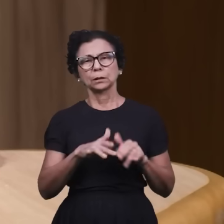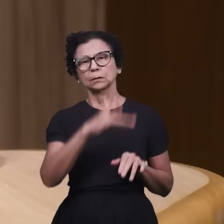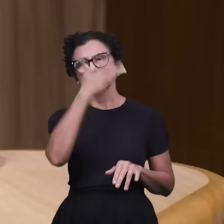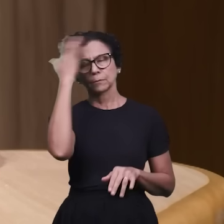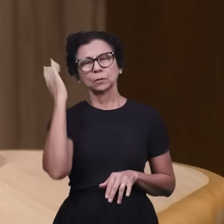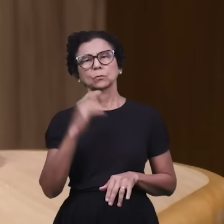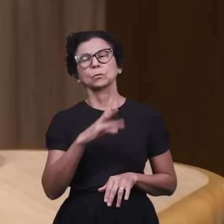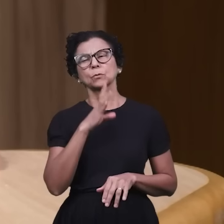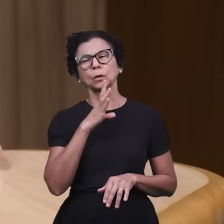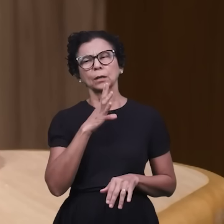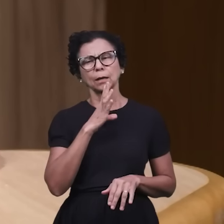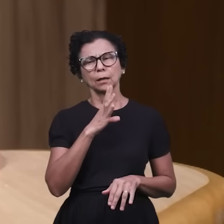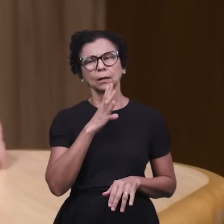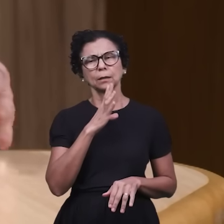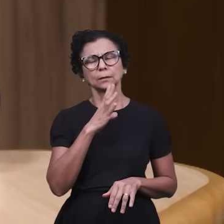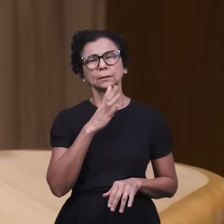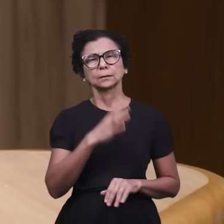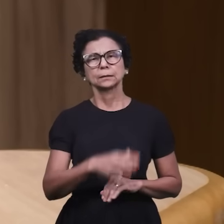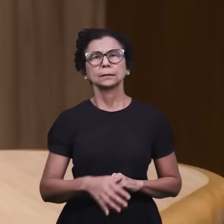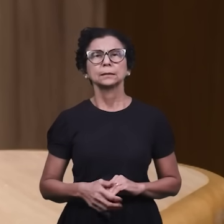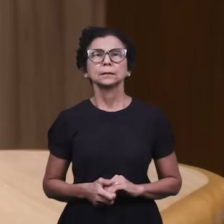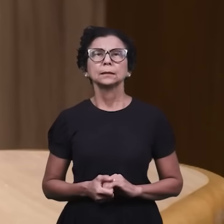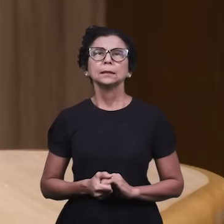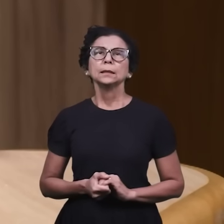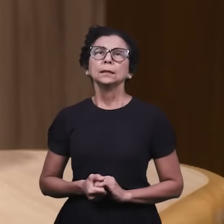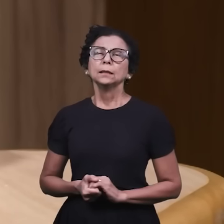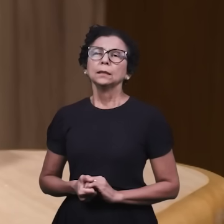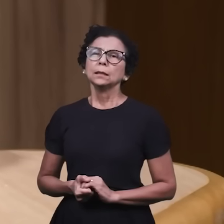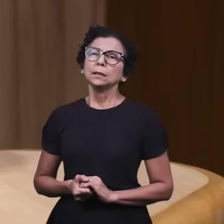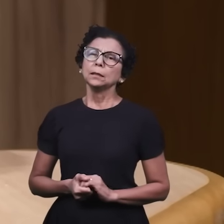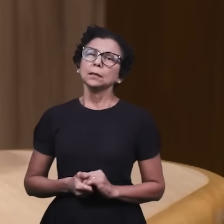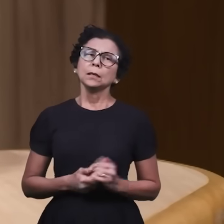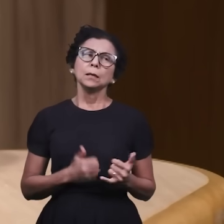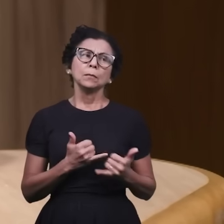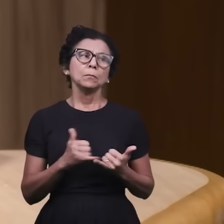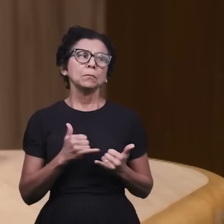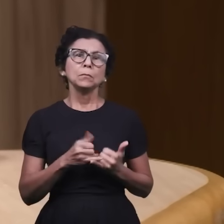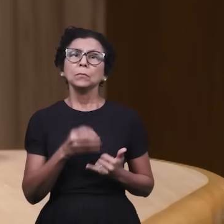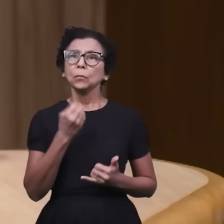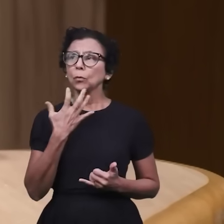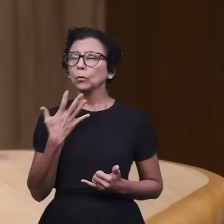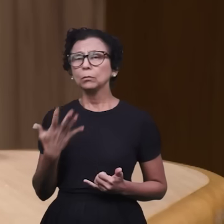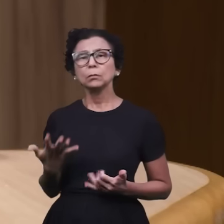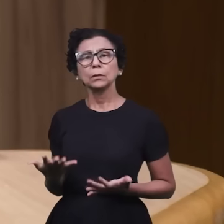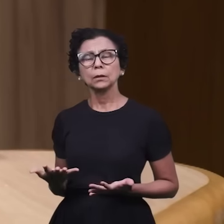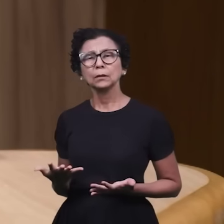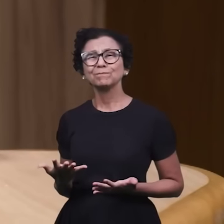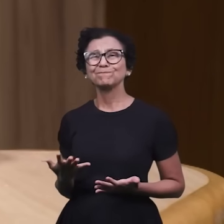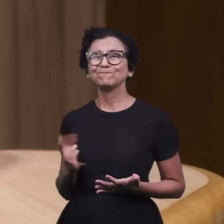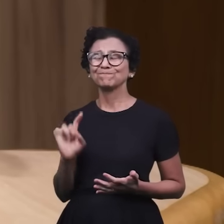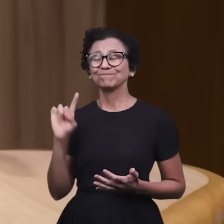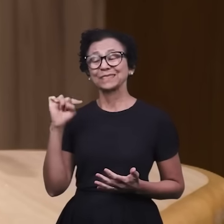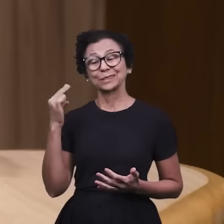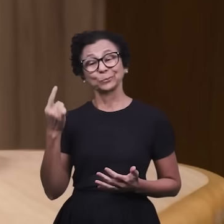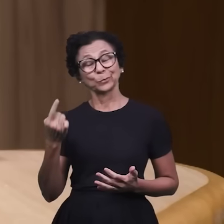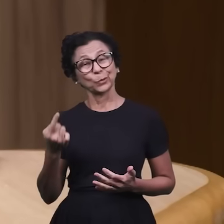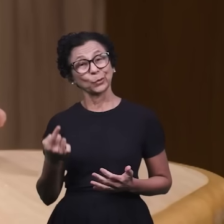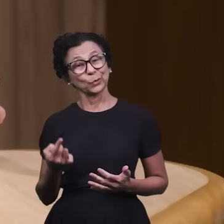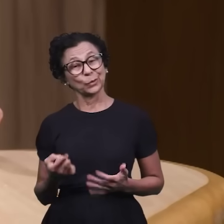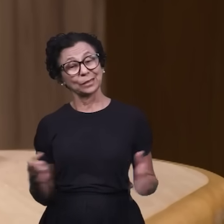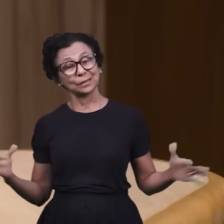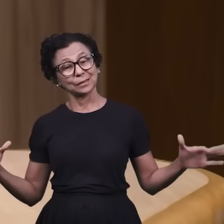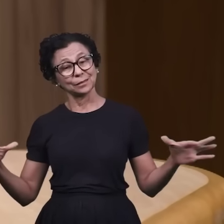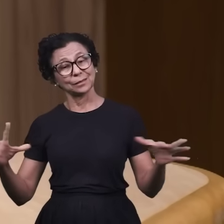ele é muito falado. E isso, num primeiro momento, parecia uma coisa boa, né? Mas depois nós vimos que